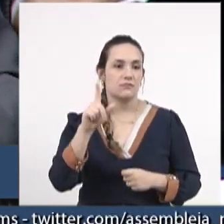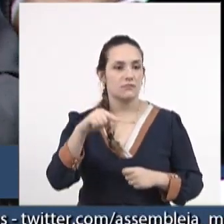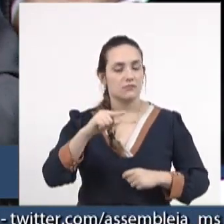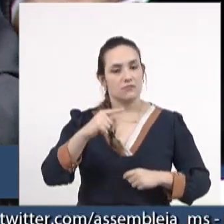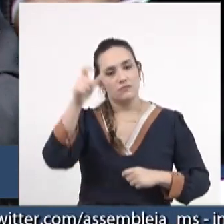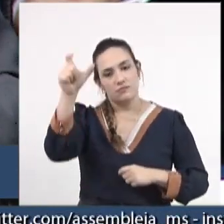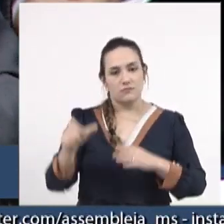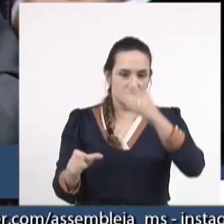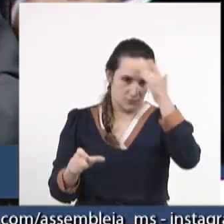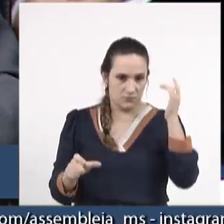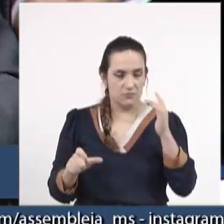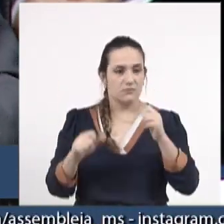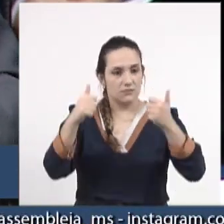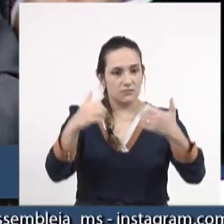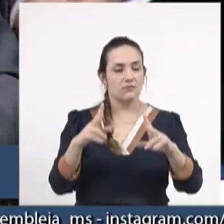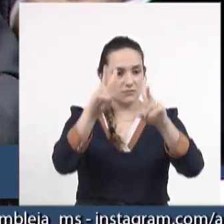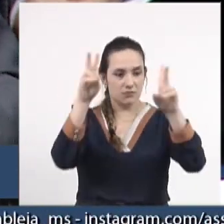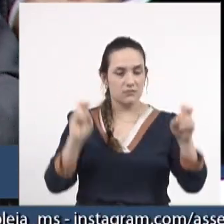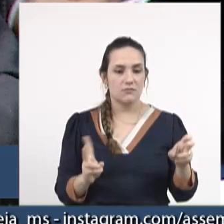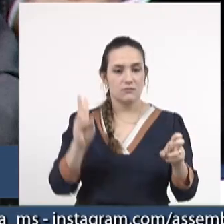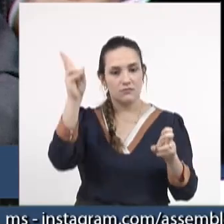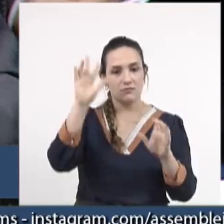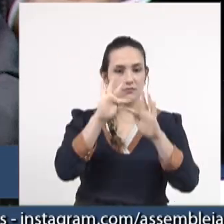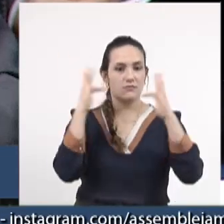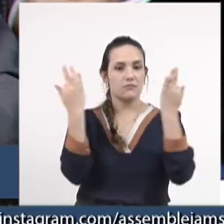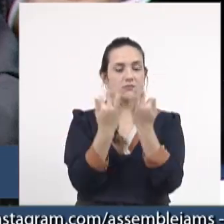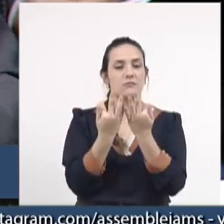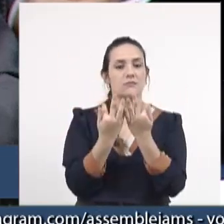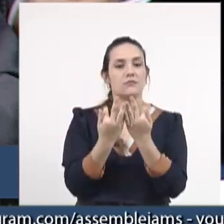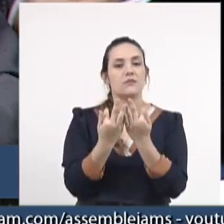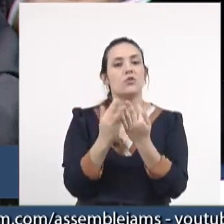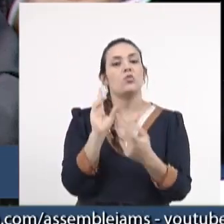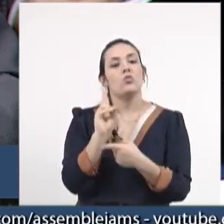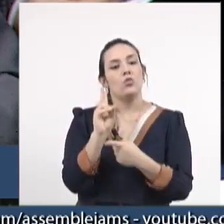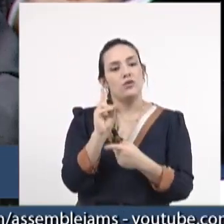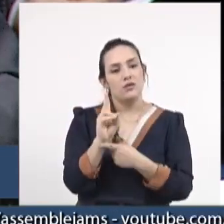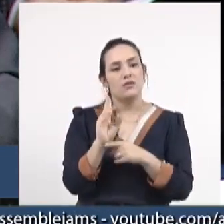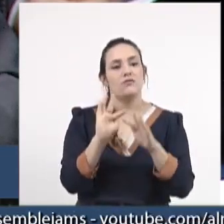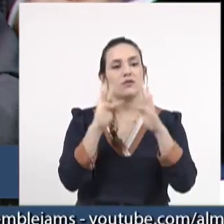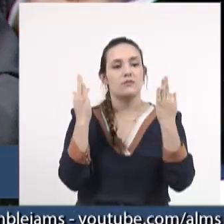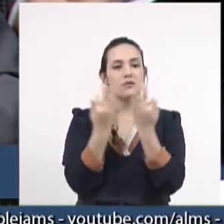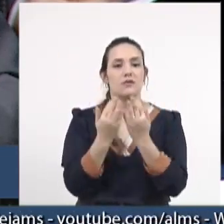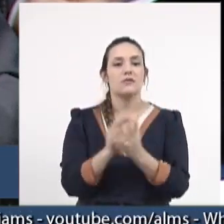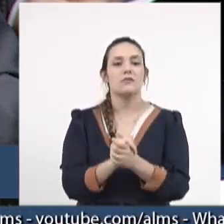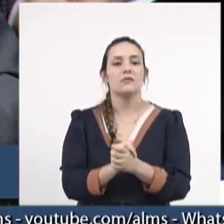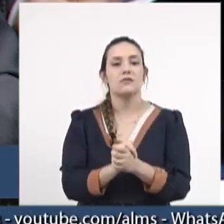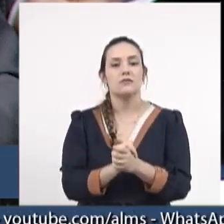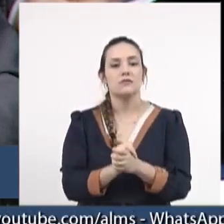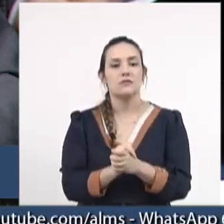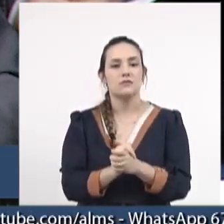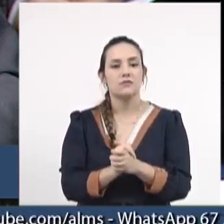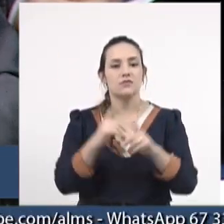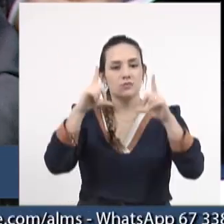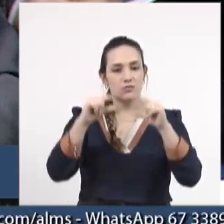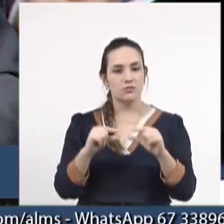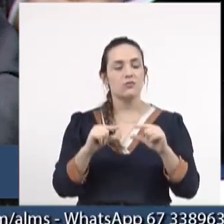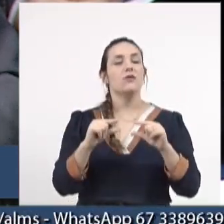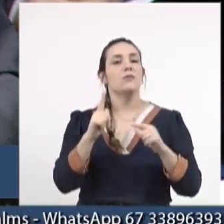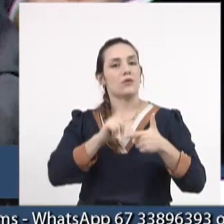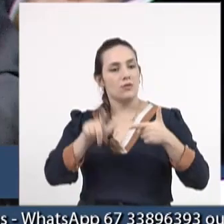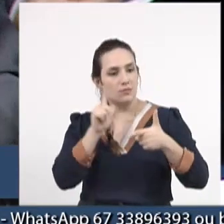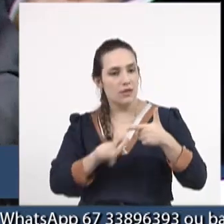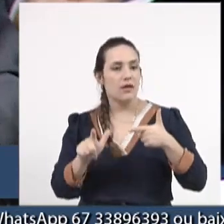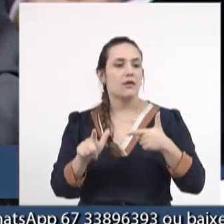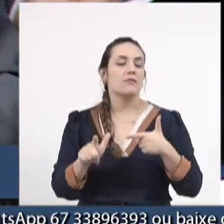como personalidade pública, para falar sobre o tema valorização das famílias como preventivo e uma sociedade menos violenta, alusiva ao Dia da